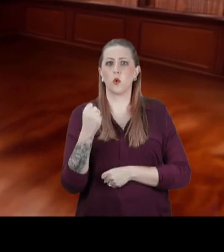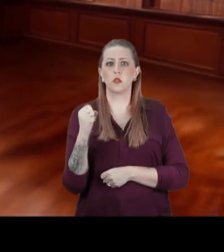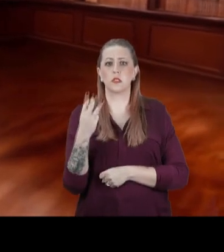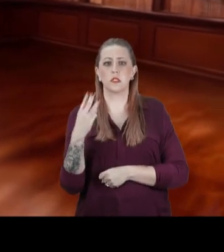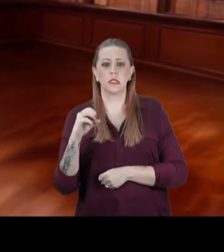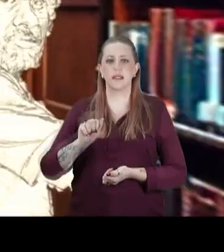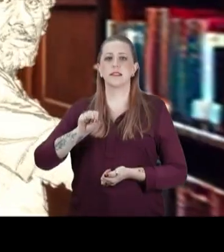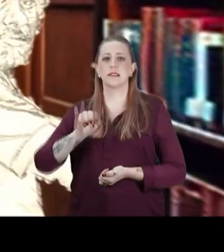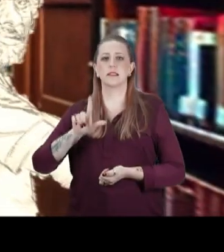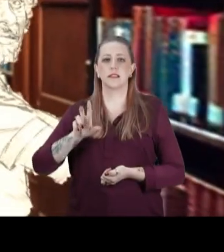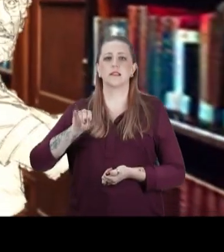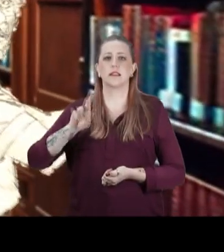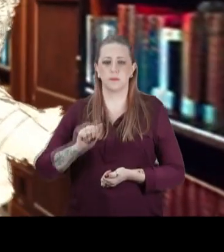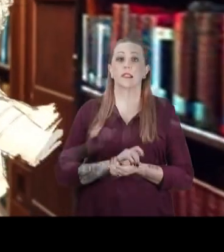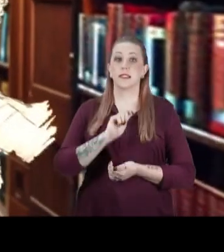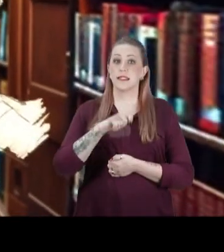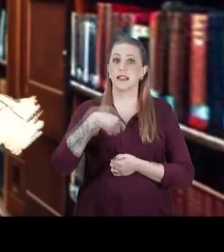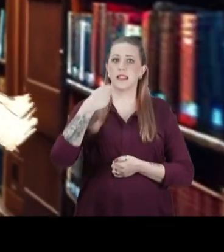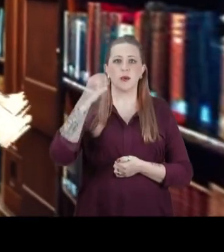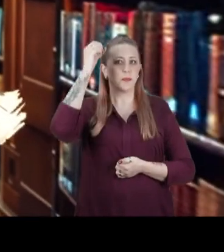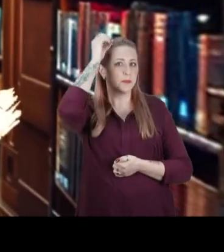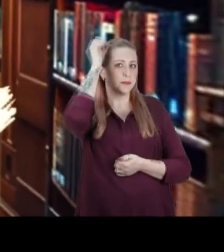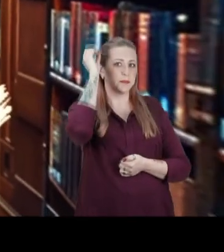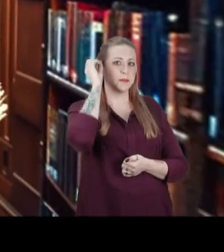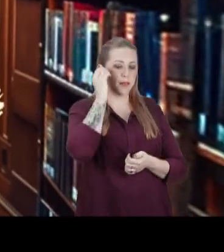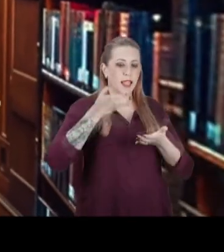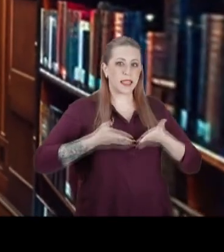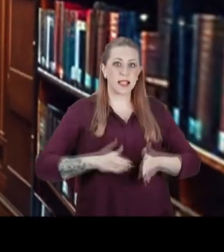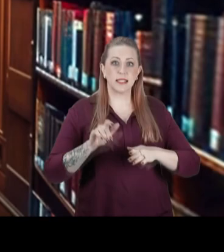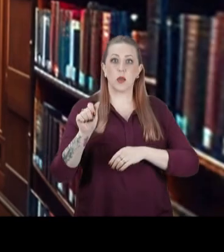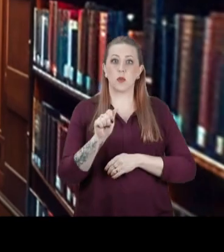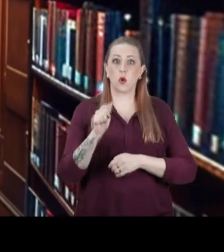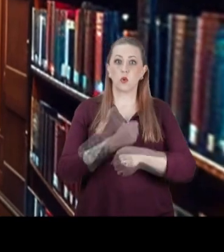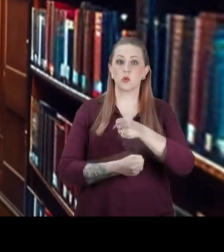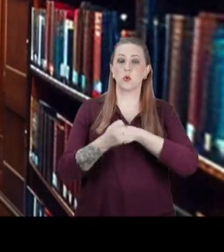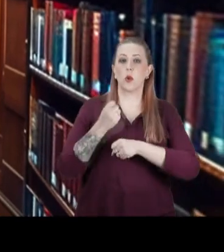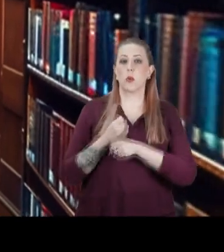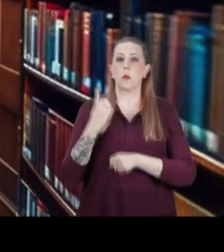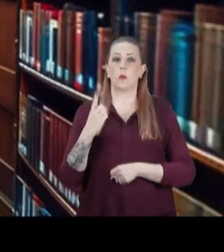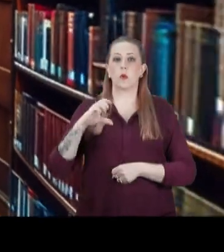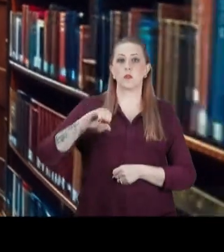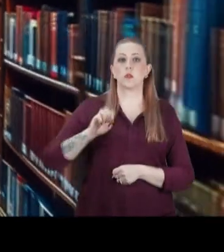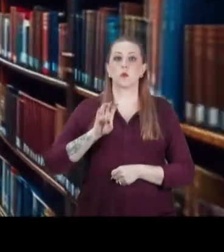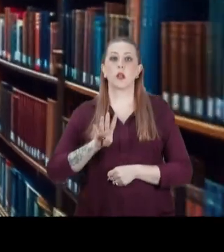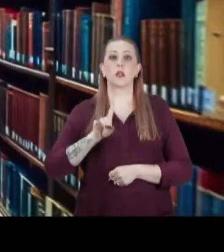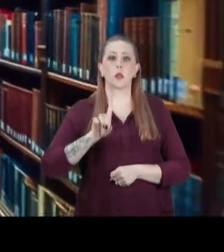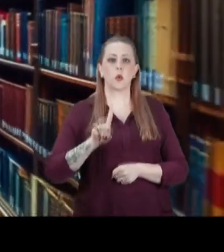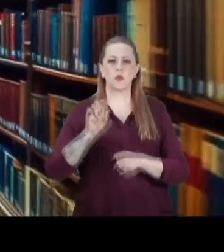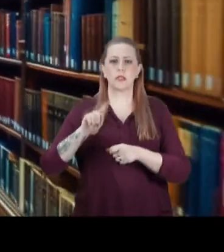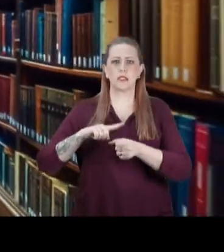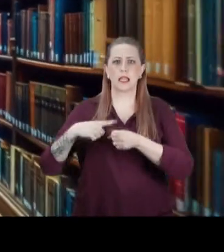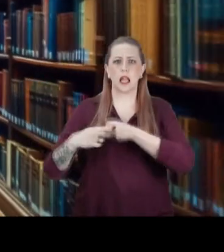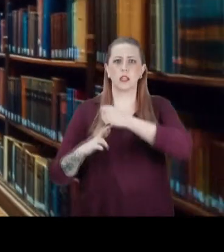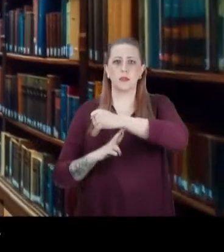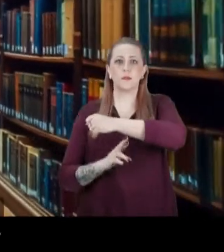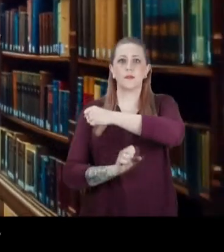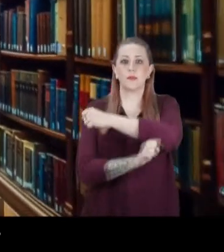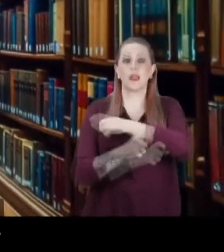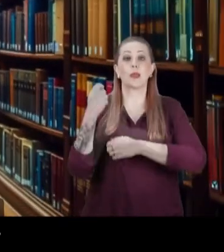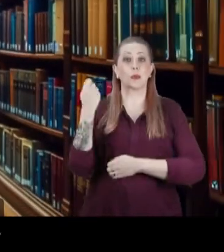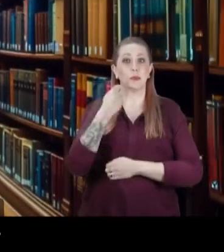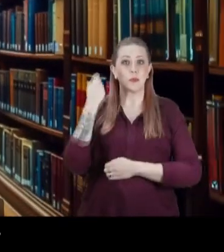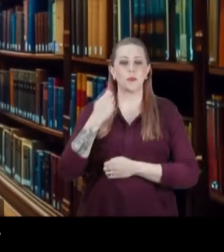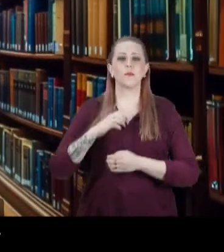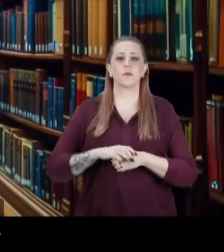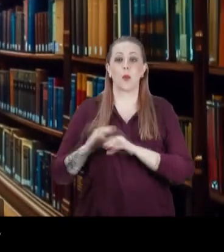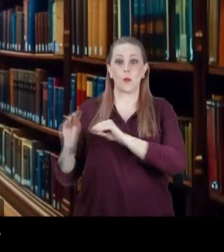1830 e o Poeta Gaúcho Oliveira Silveira 1941 a produção audiovisual tem 30 minutos e é